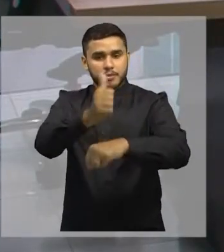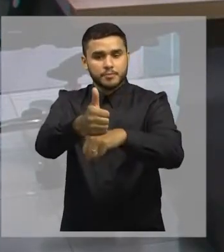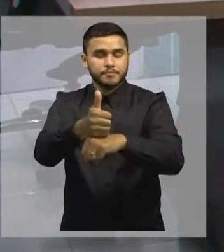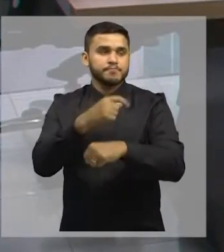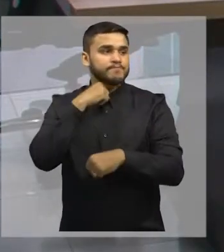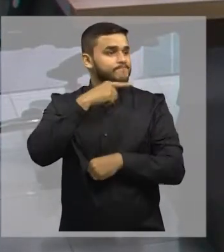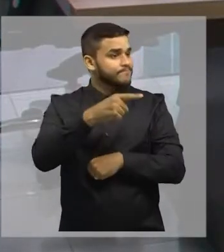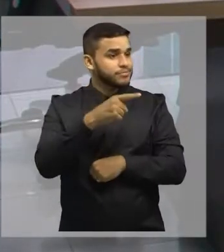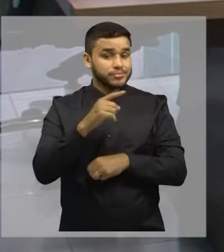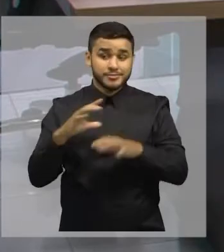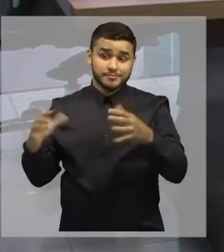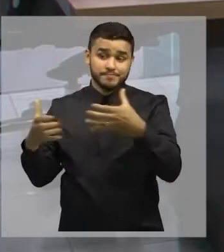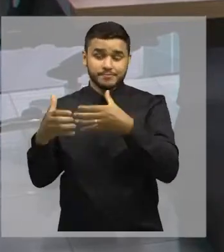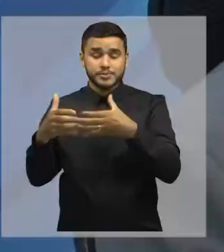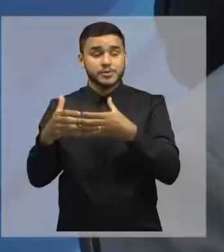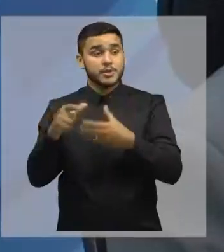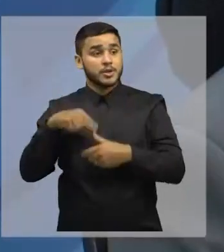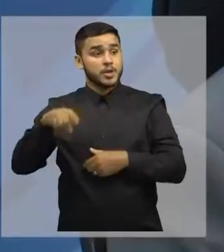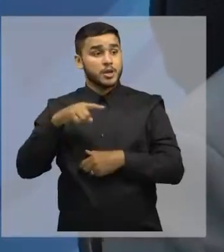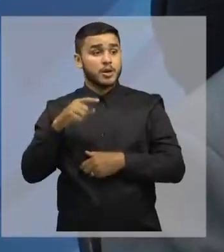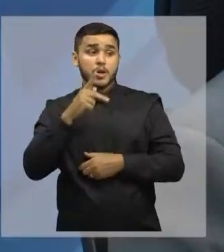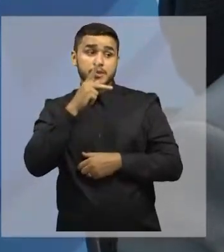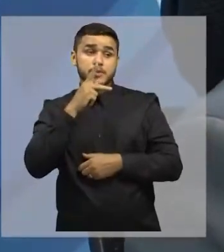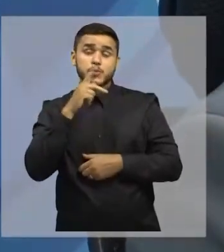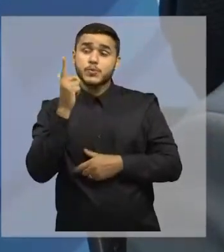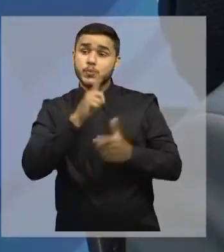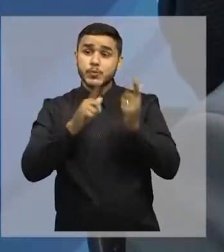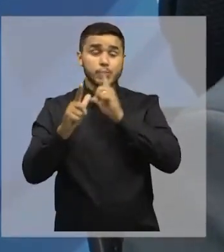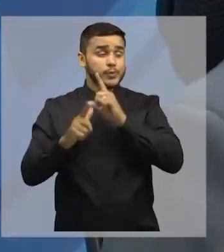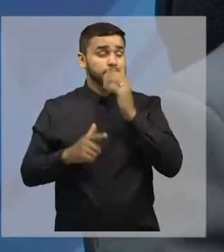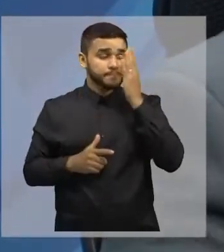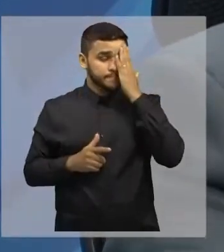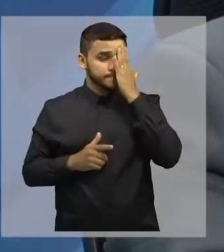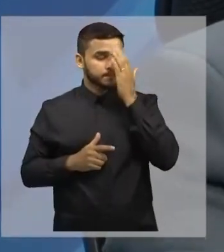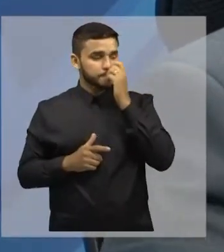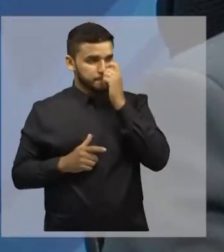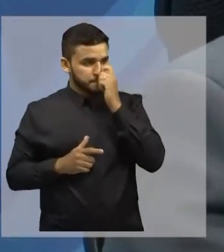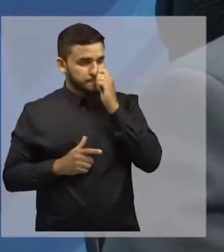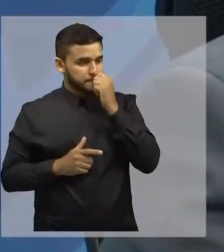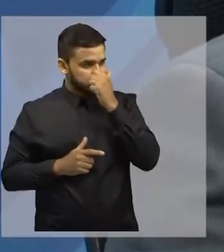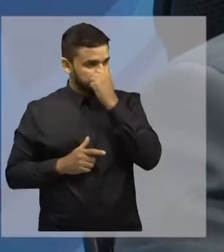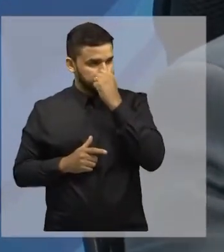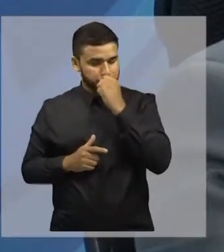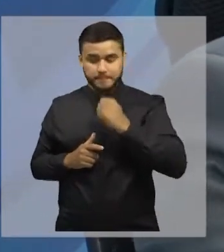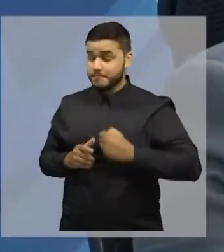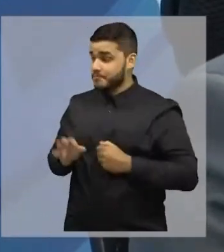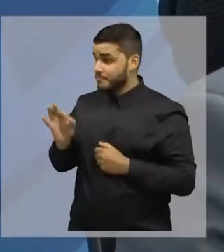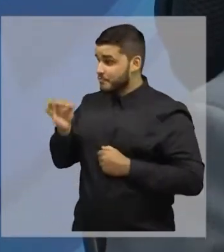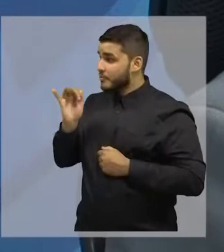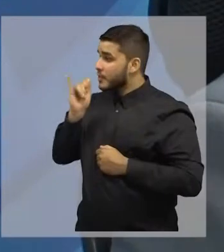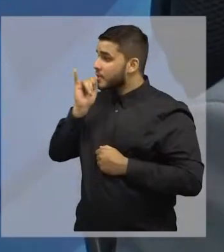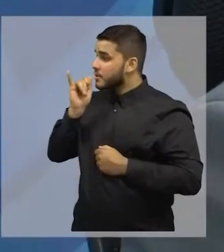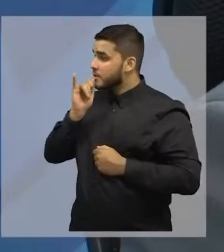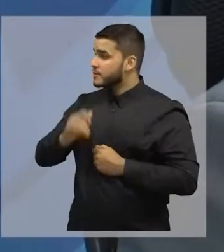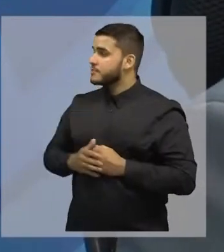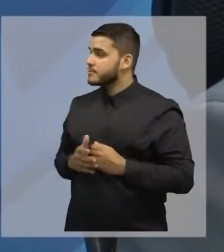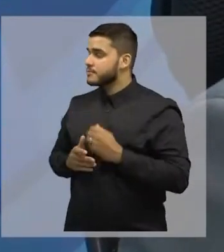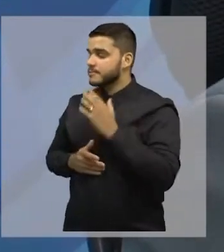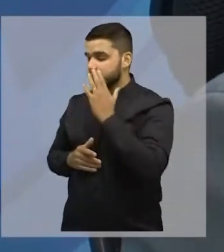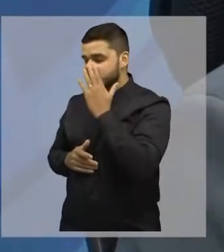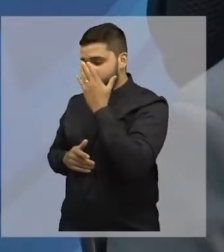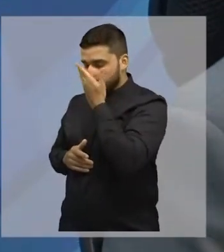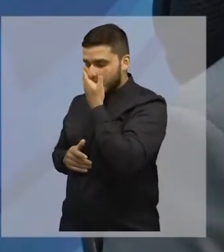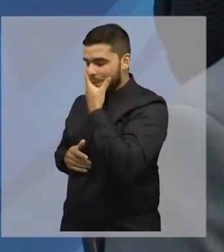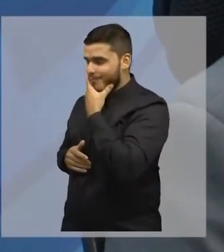Rômulo mais atrás que eu acho que vai ser tão importante quanto essas lideranças políticas como Lula e Bolsonaro, que